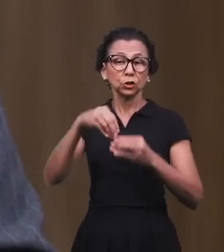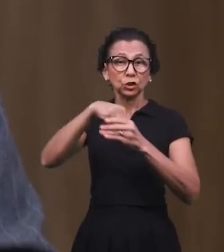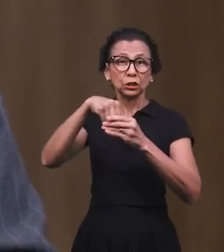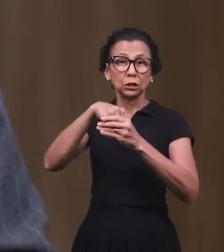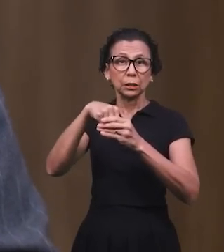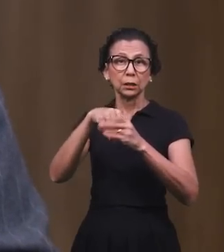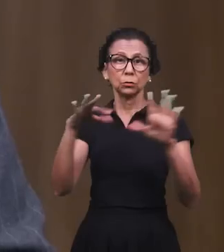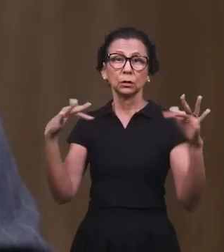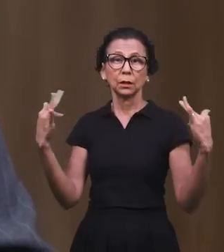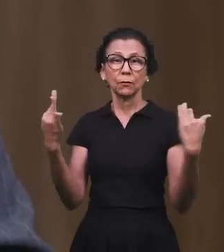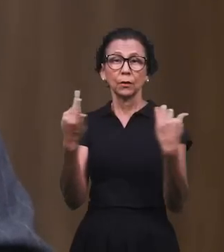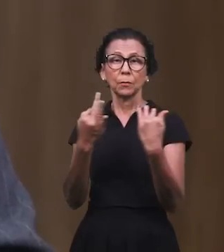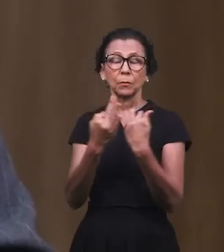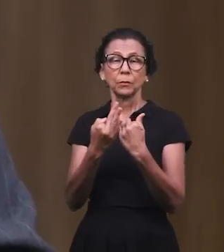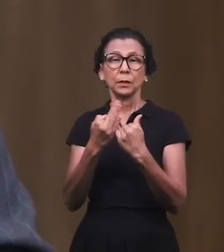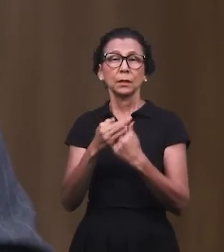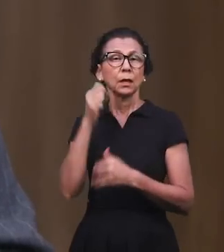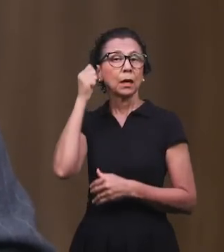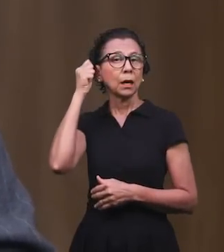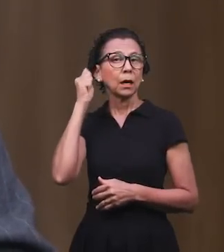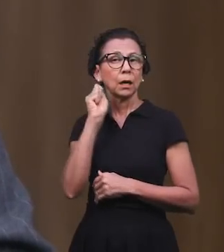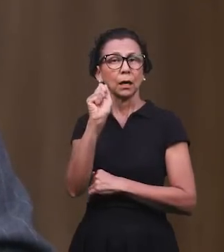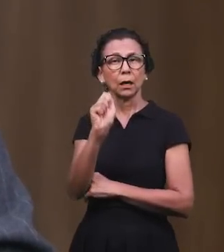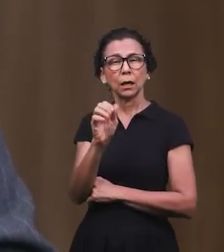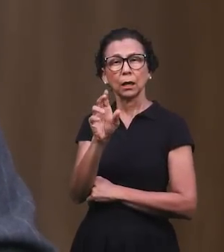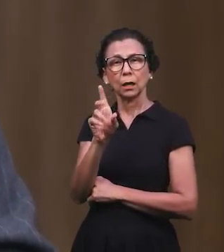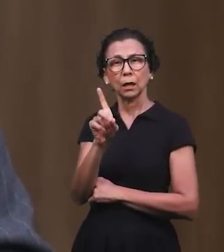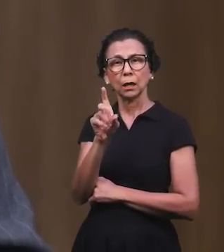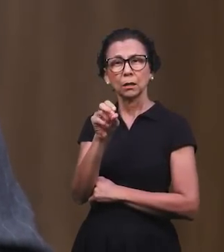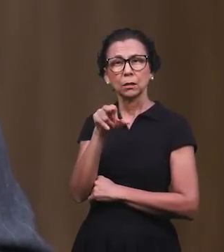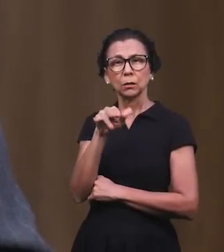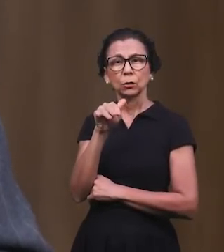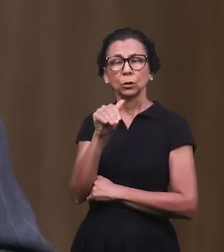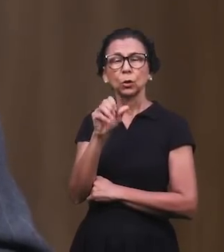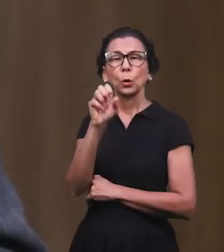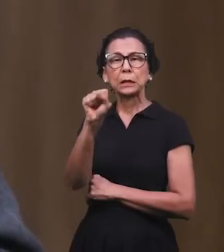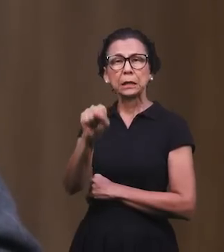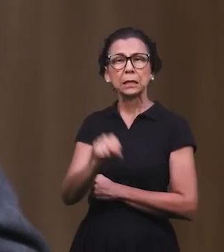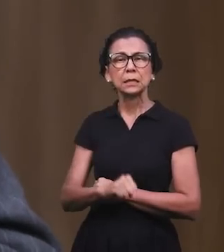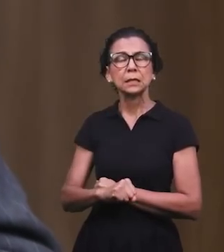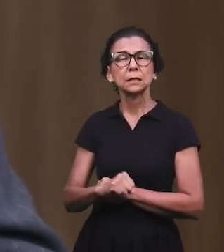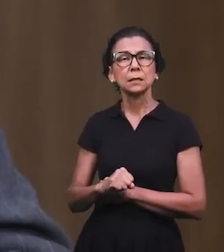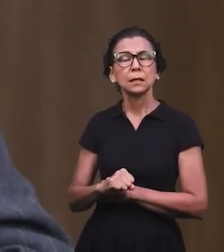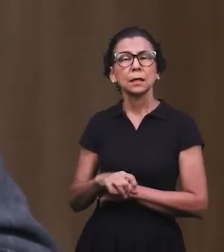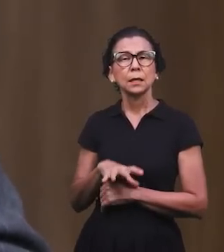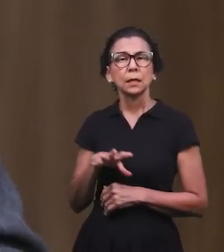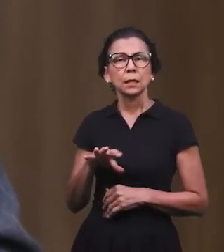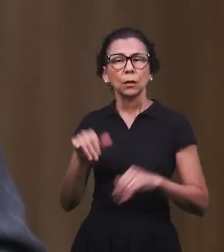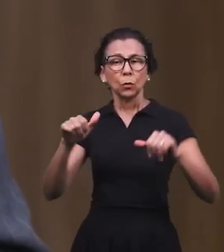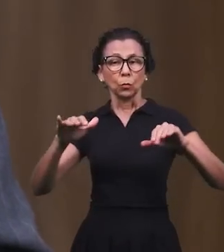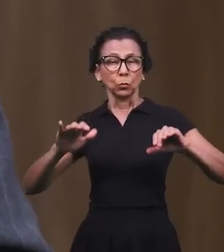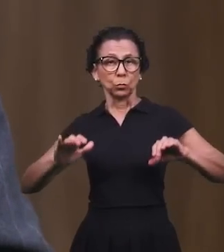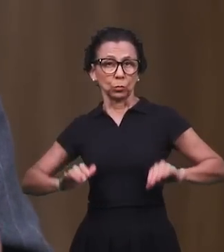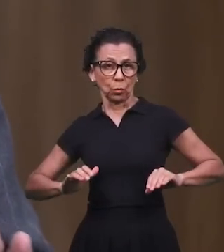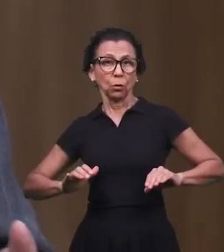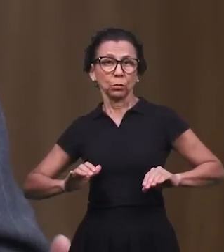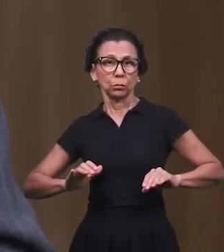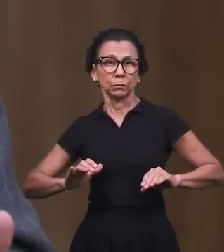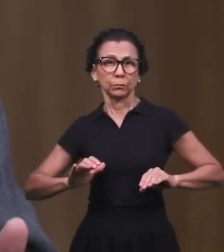trono, de onde surgiu a situação em que Adonias reuniu aqueles